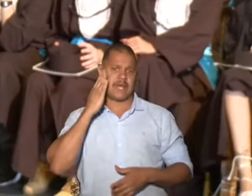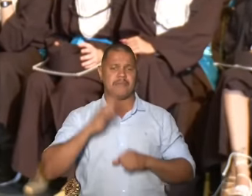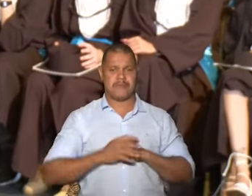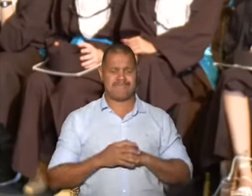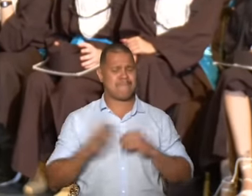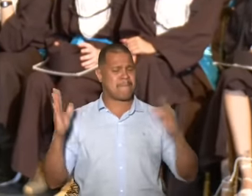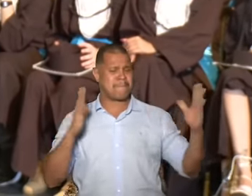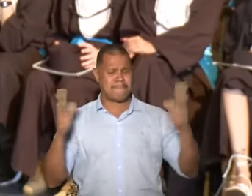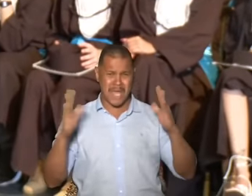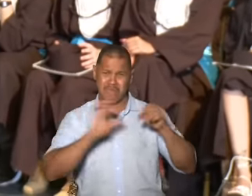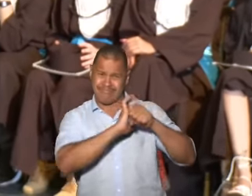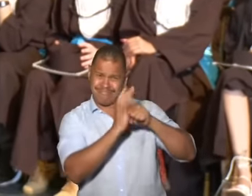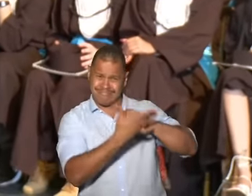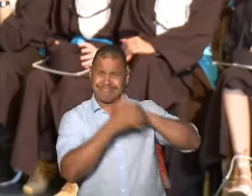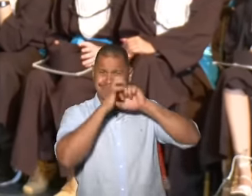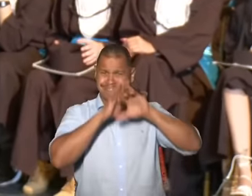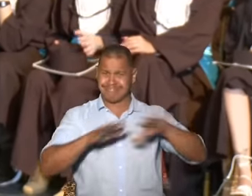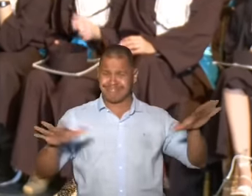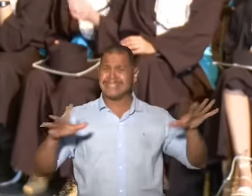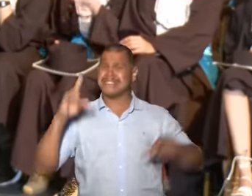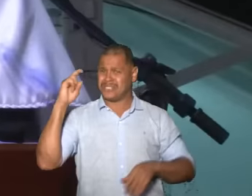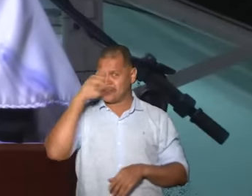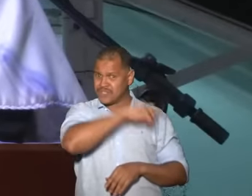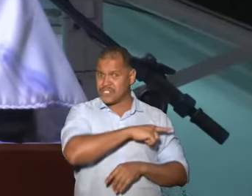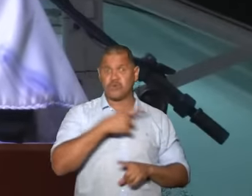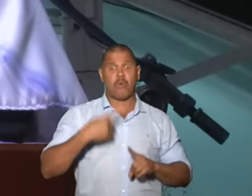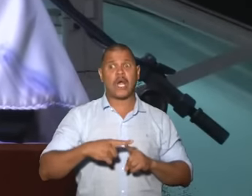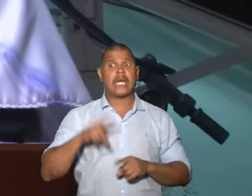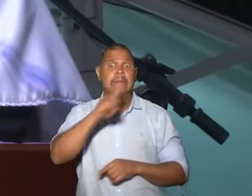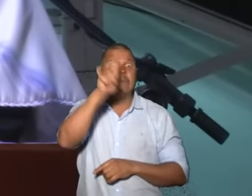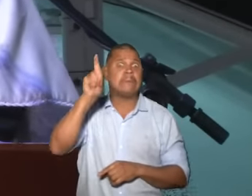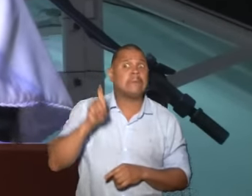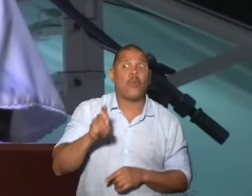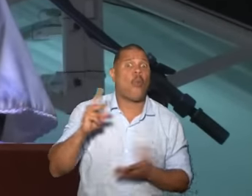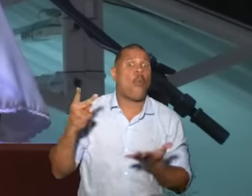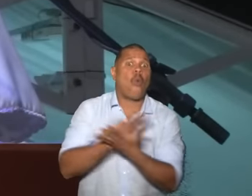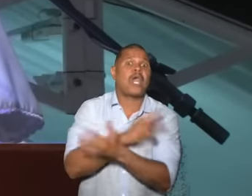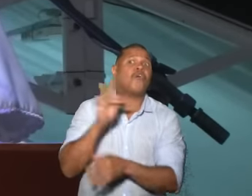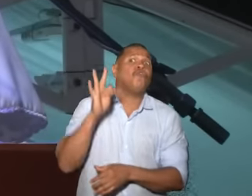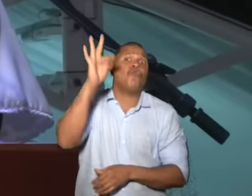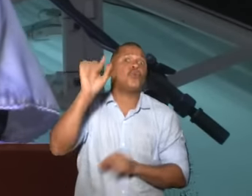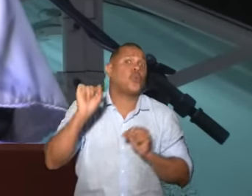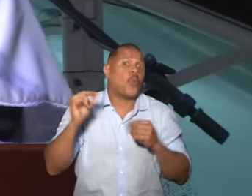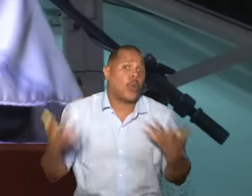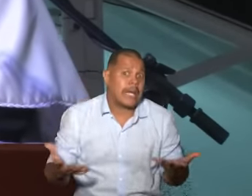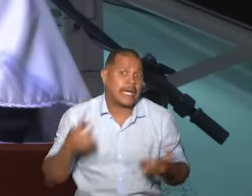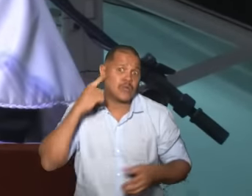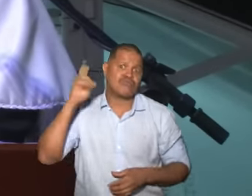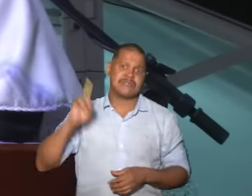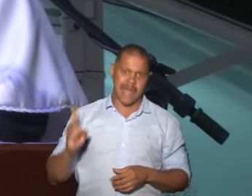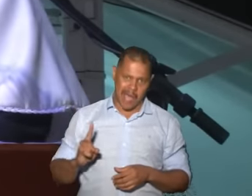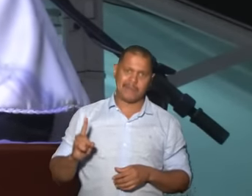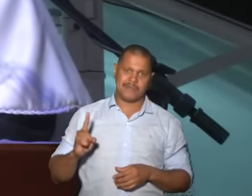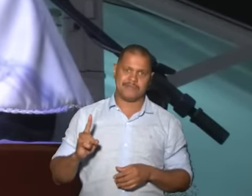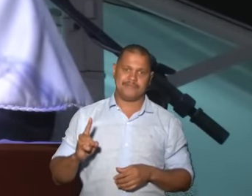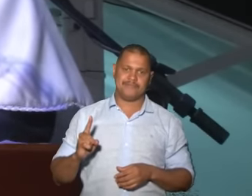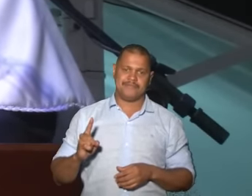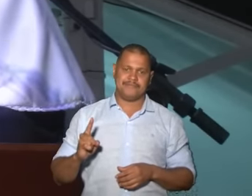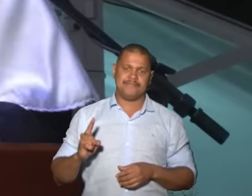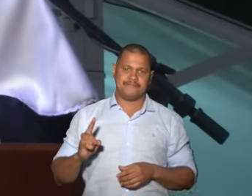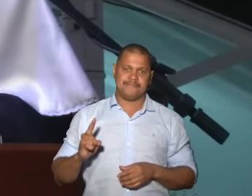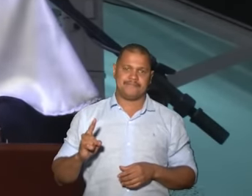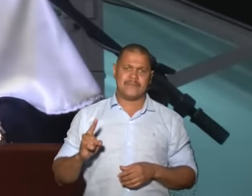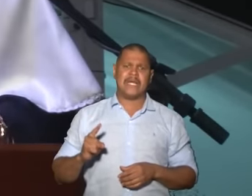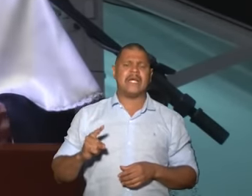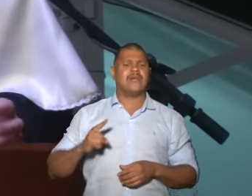muito difícil, em que estivemos imersos em incertezas, receios e perdas, e que, a despeito de toda